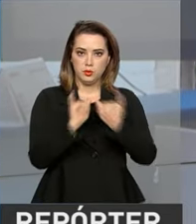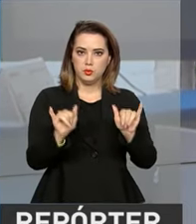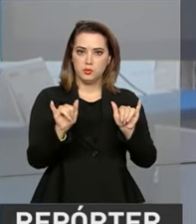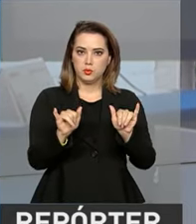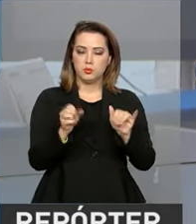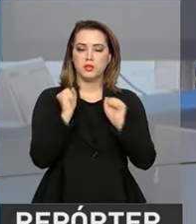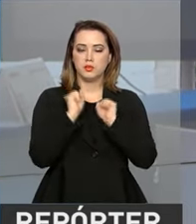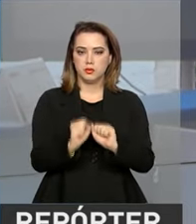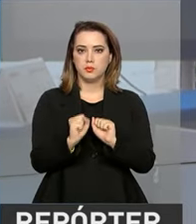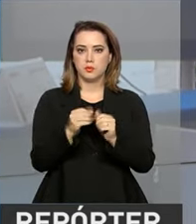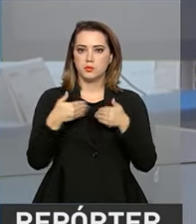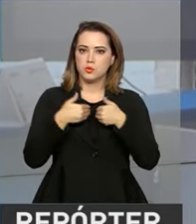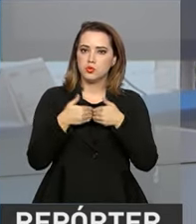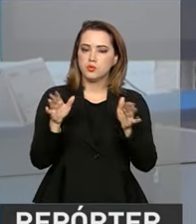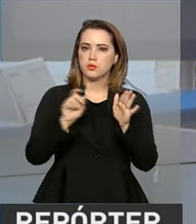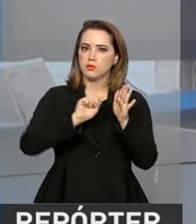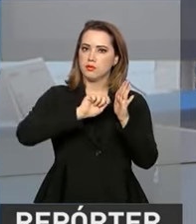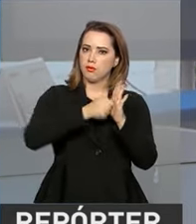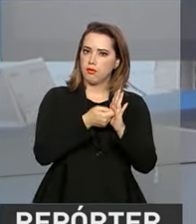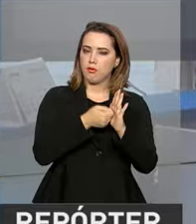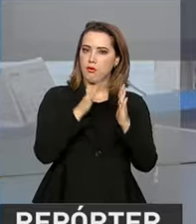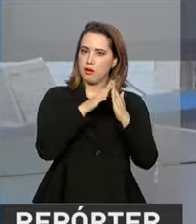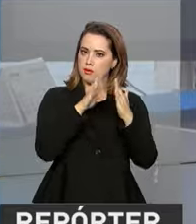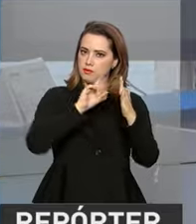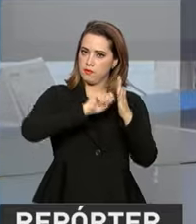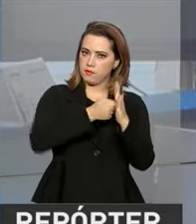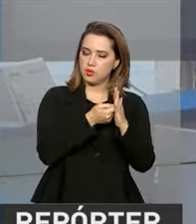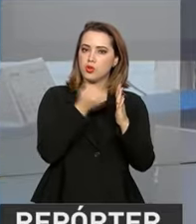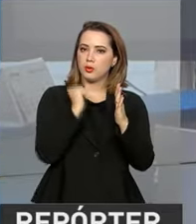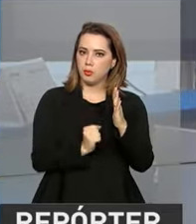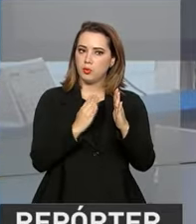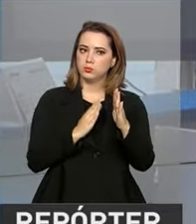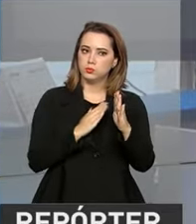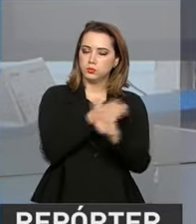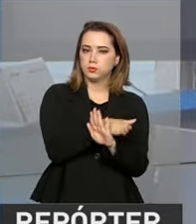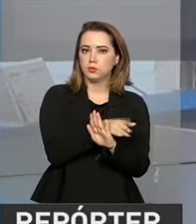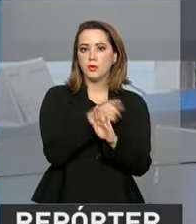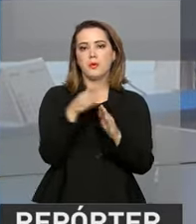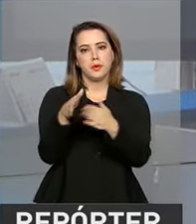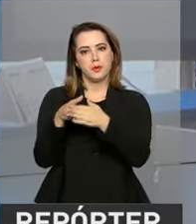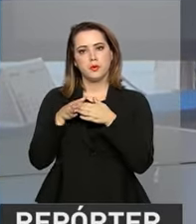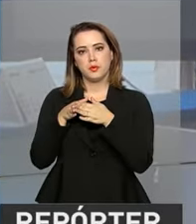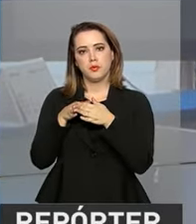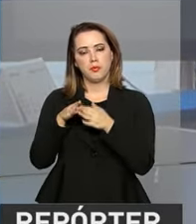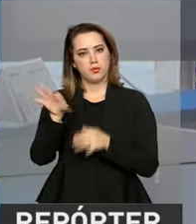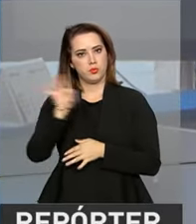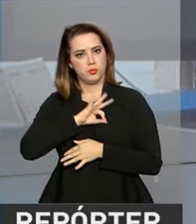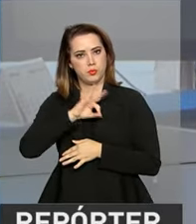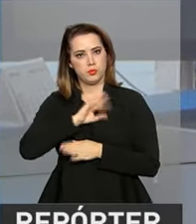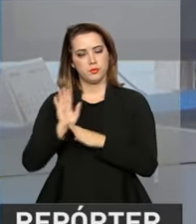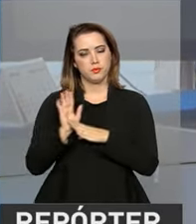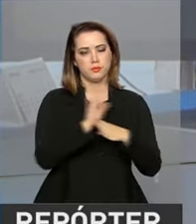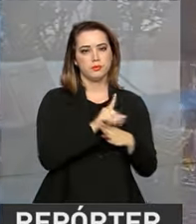em situação de abandono na ausência do proprietário. Os agentes vão poder pedir ainda a ajuda